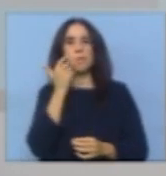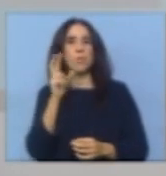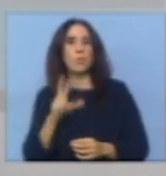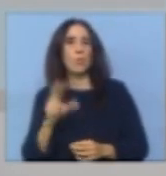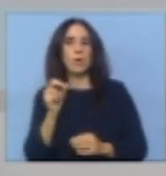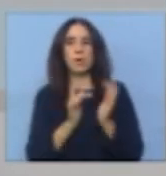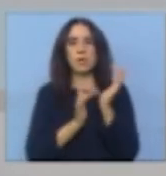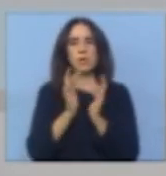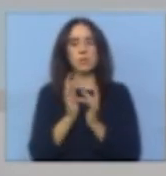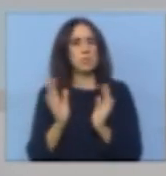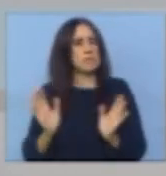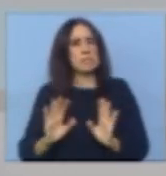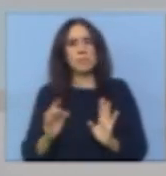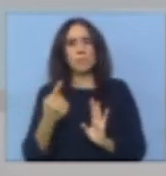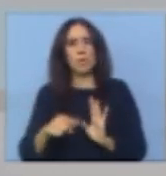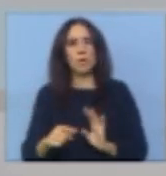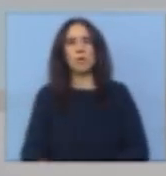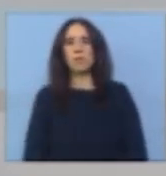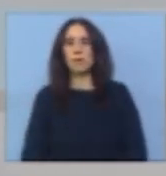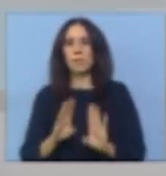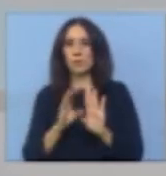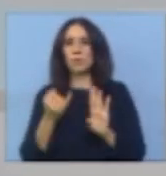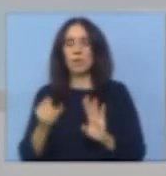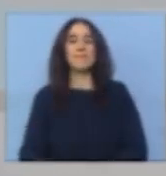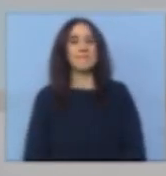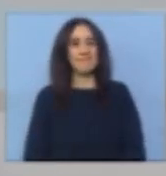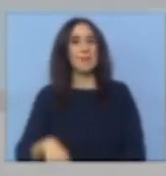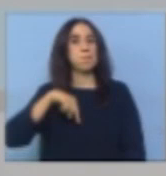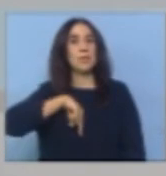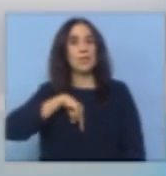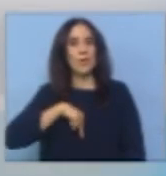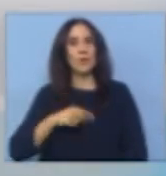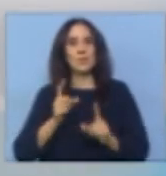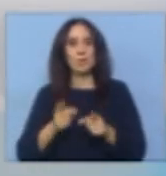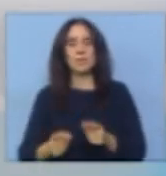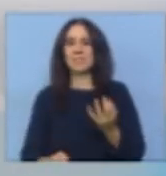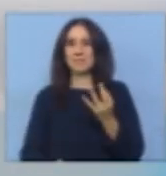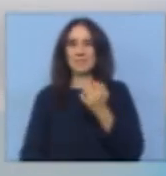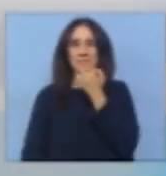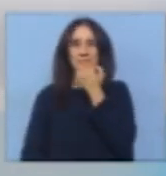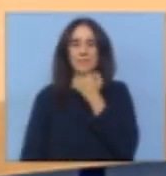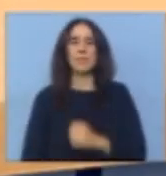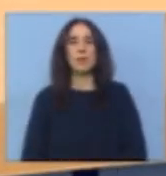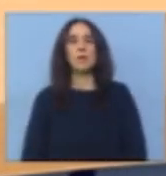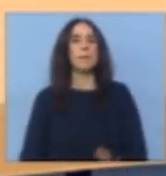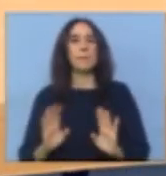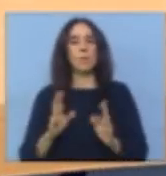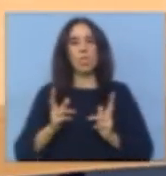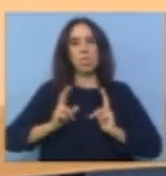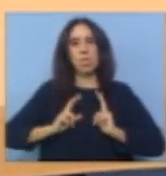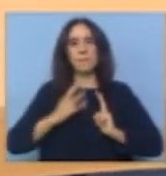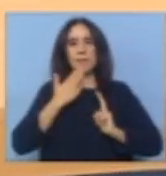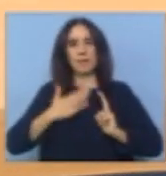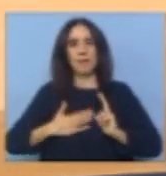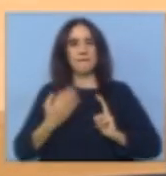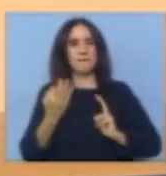de Cristo, não são só esses. Na porta do lado. A missão começa dentro de nós. Exatamente, mas não para nos deixar acomodados, de